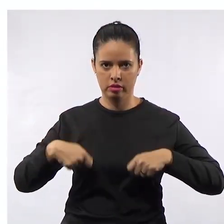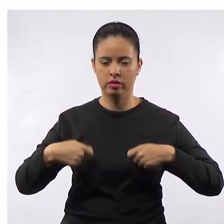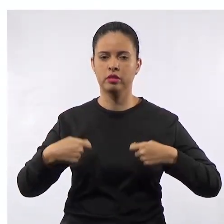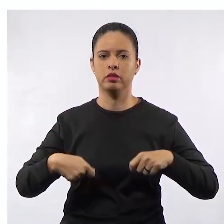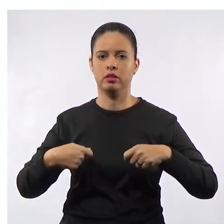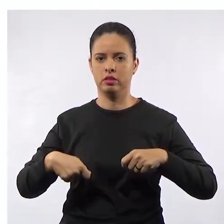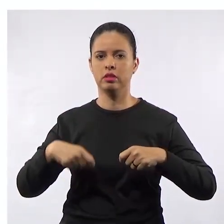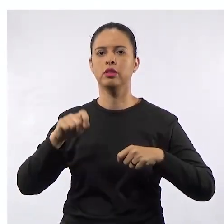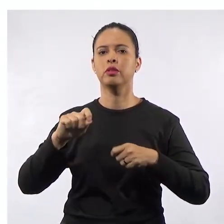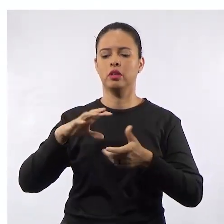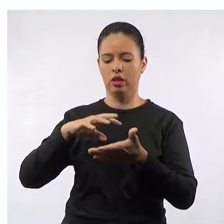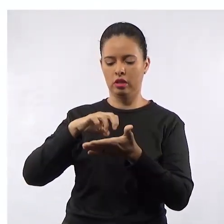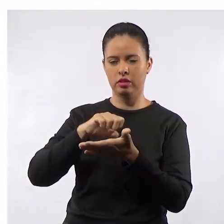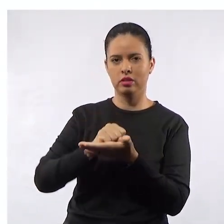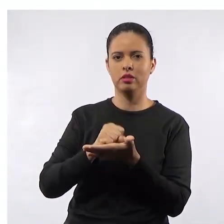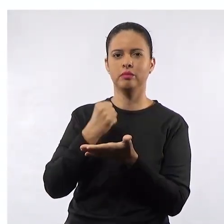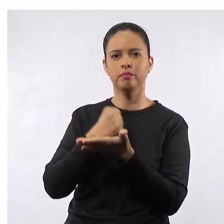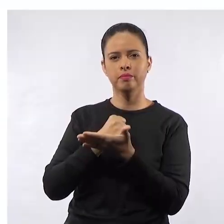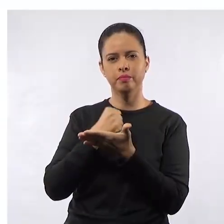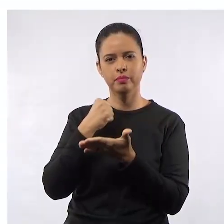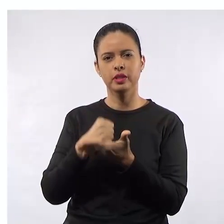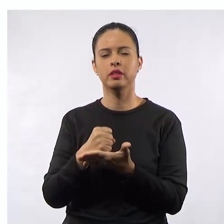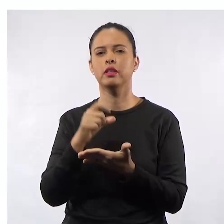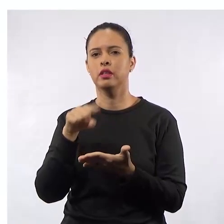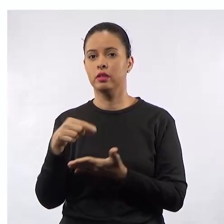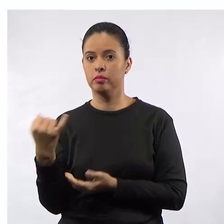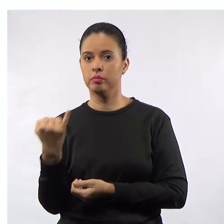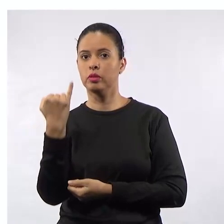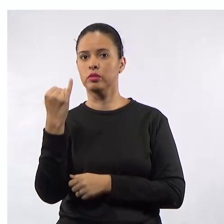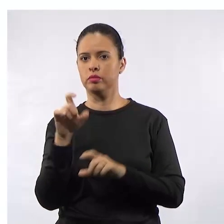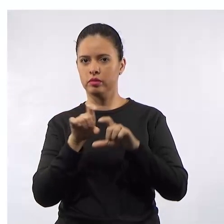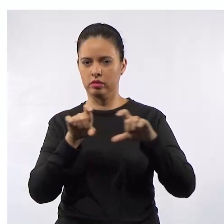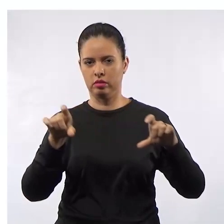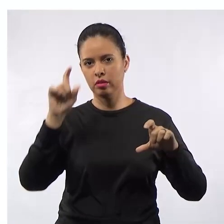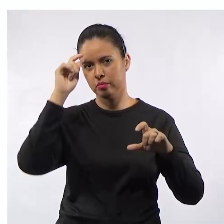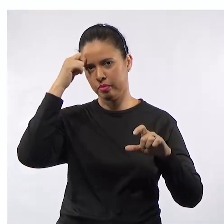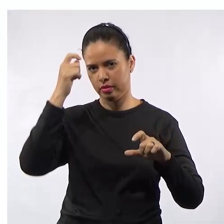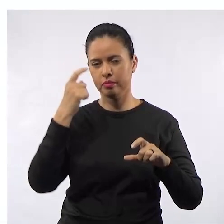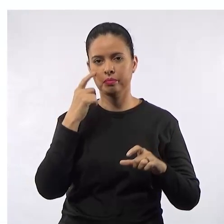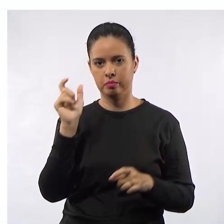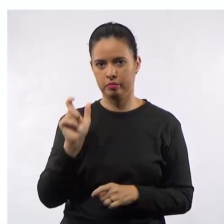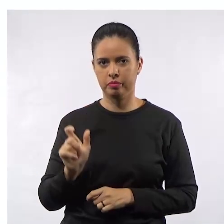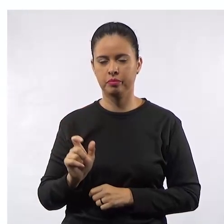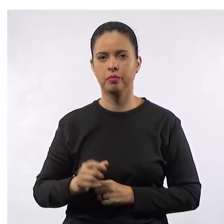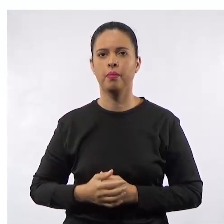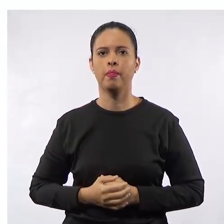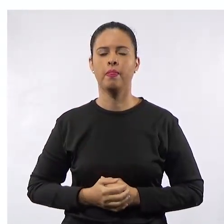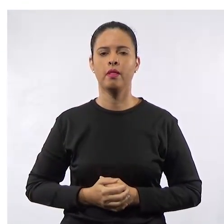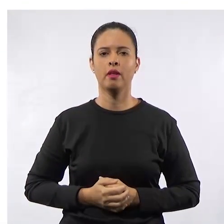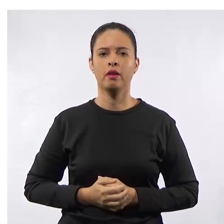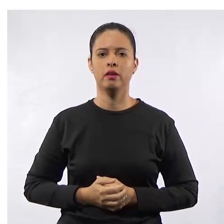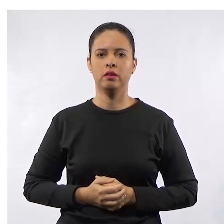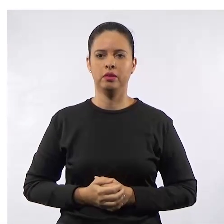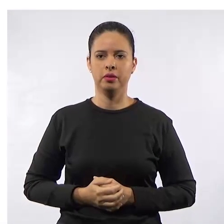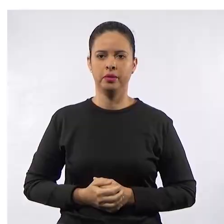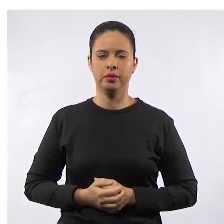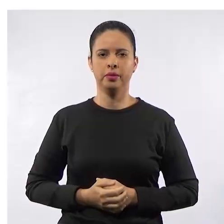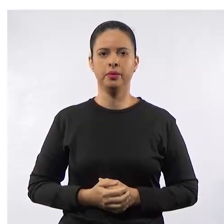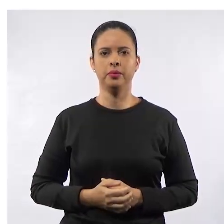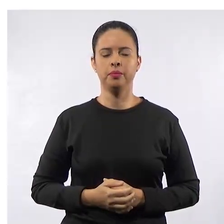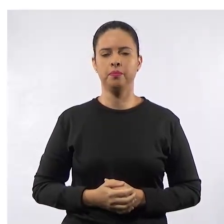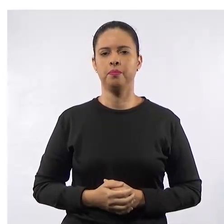precisa se dar baixa no registro é importante por isso que eu coloco em esses termos Ok e aqui